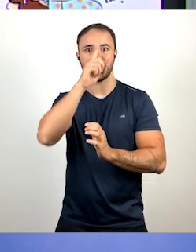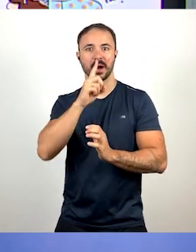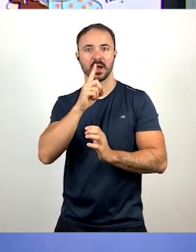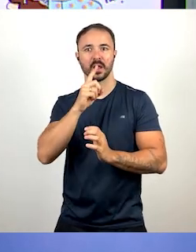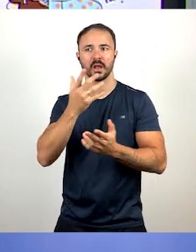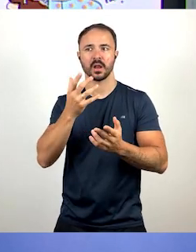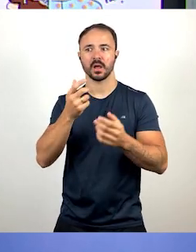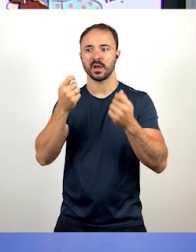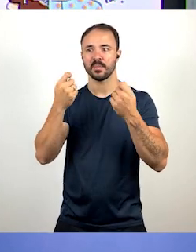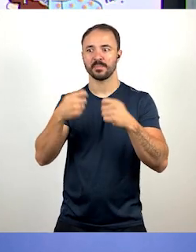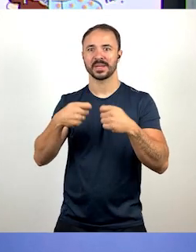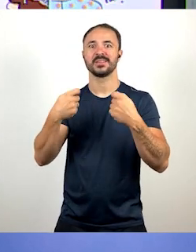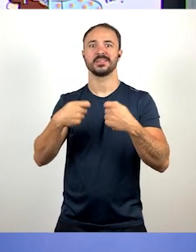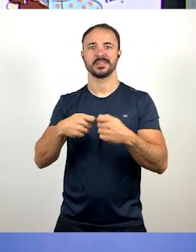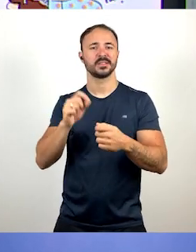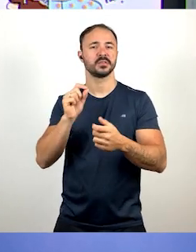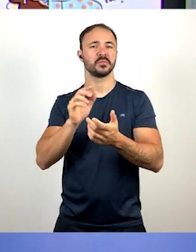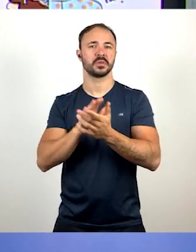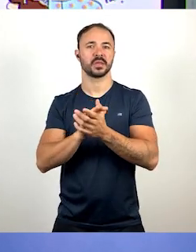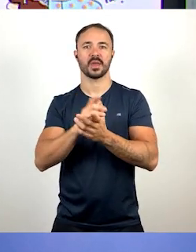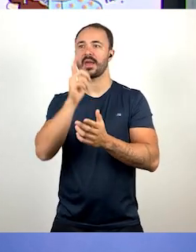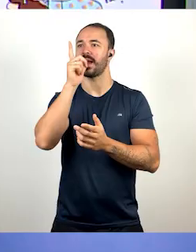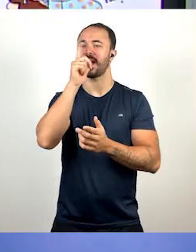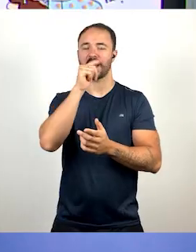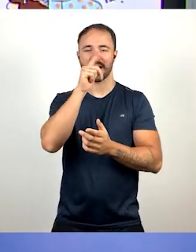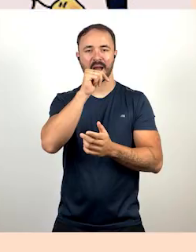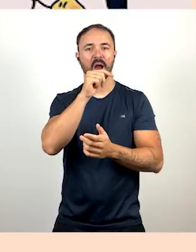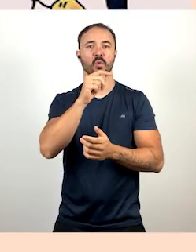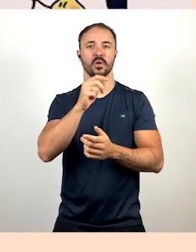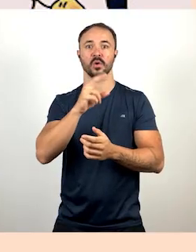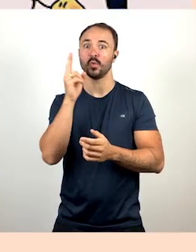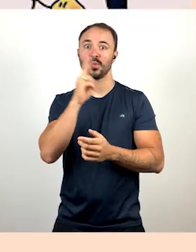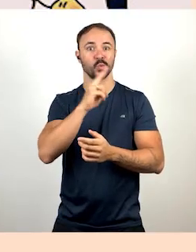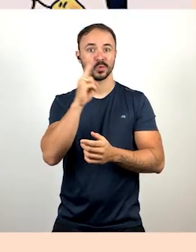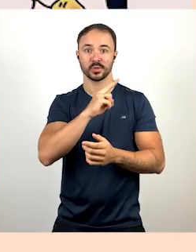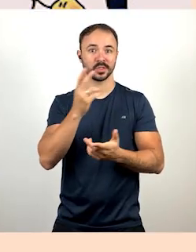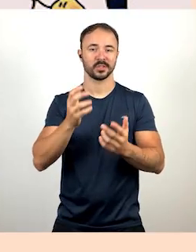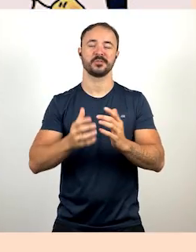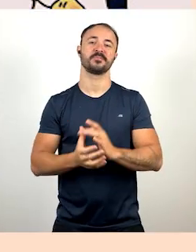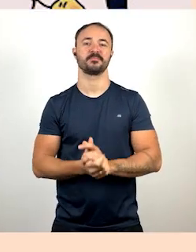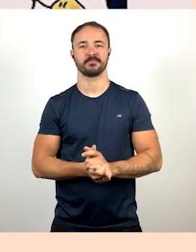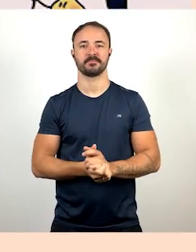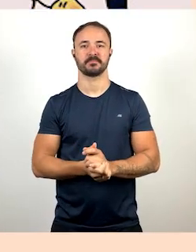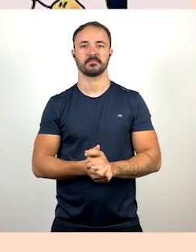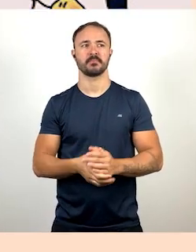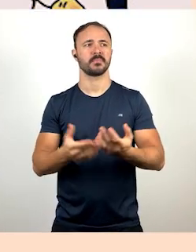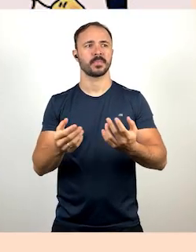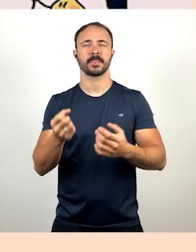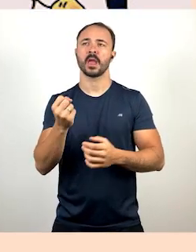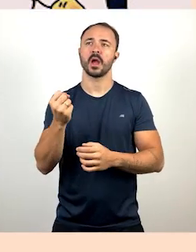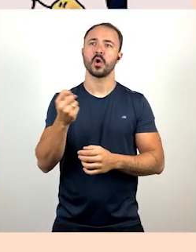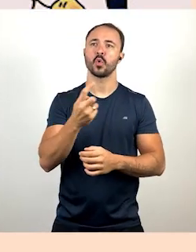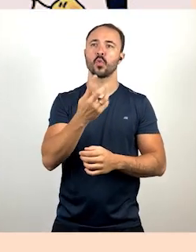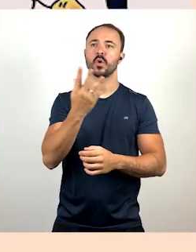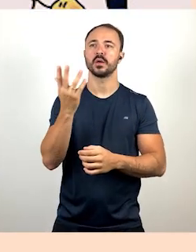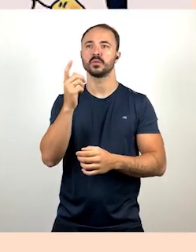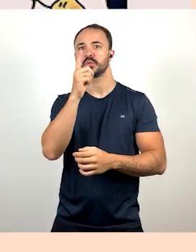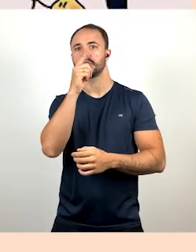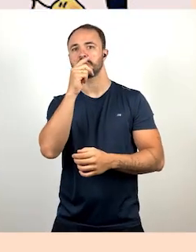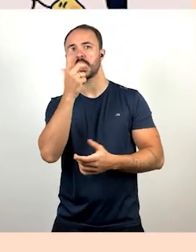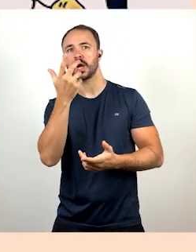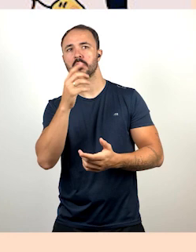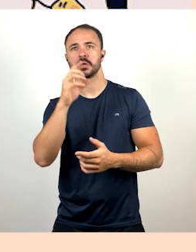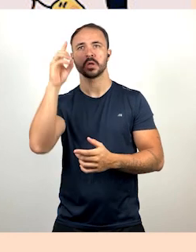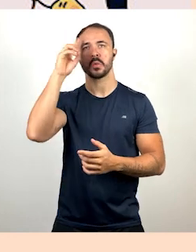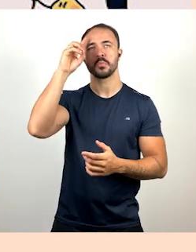nós precisamos imediatamente beber água. A quantidade de água que precisamos beber por dia varia muito